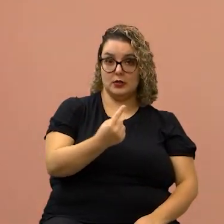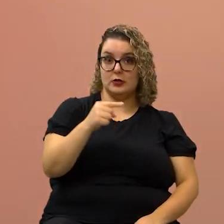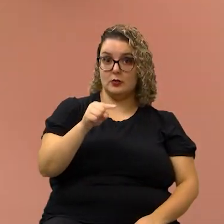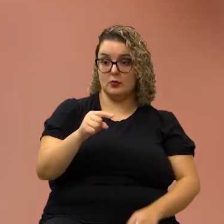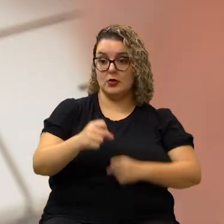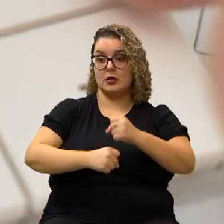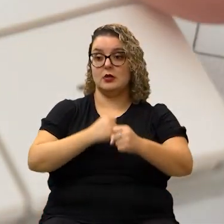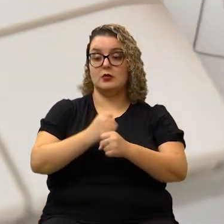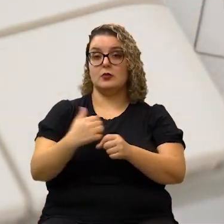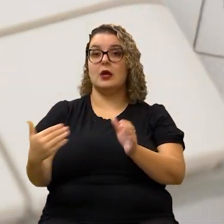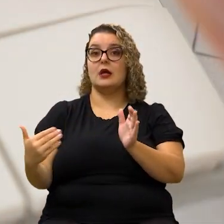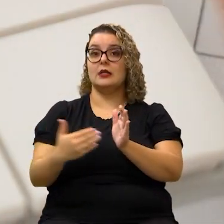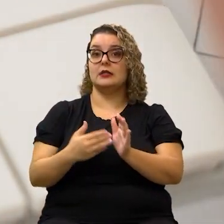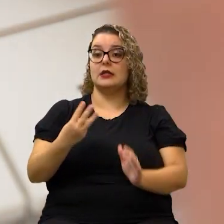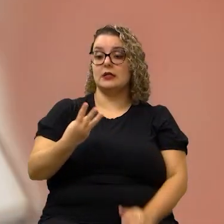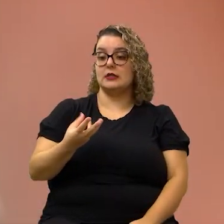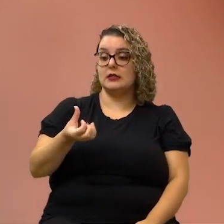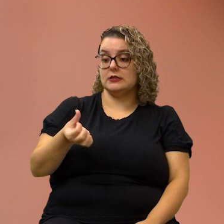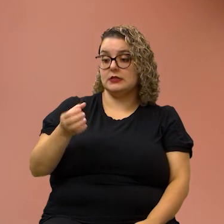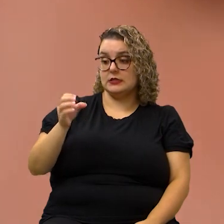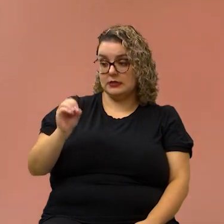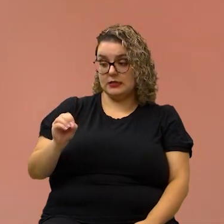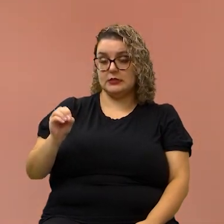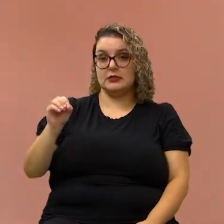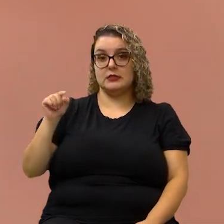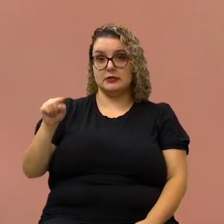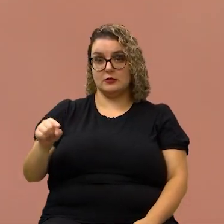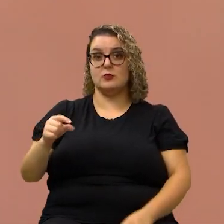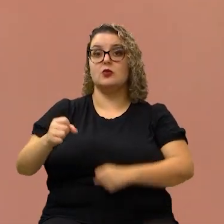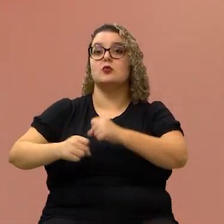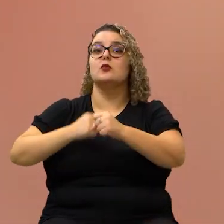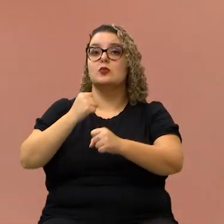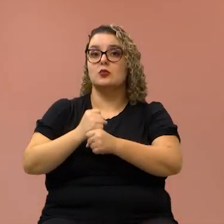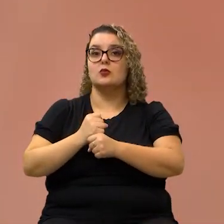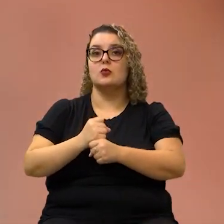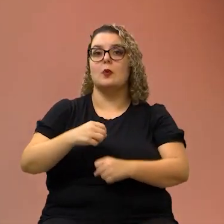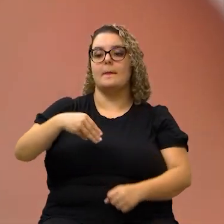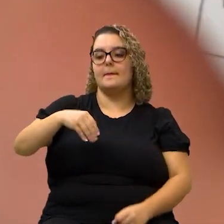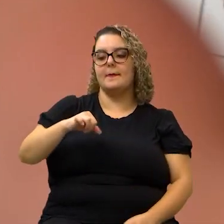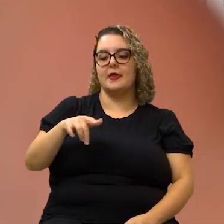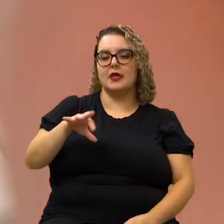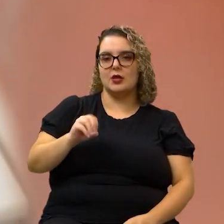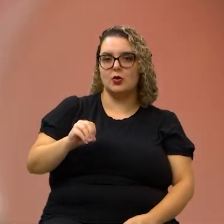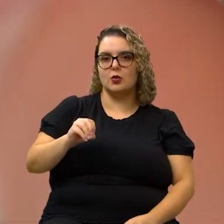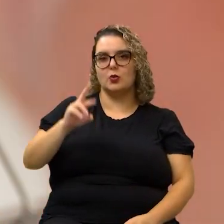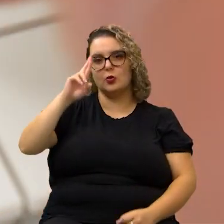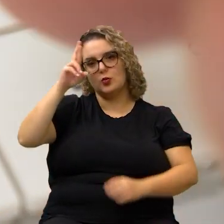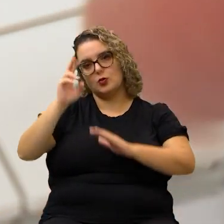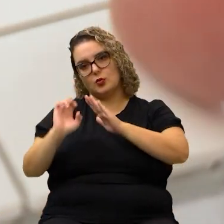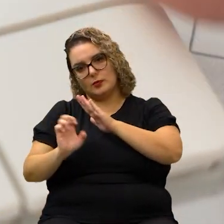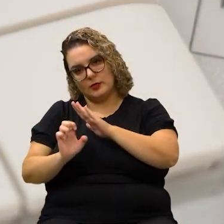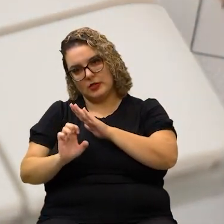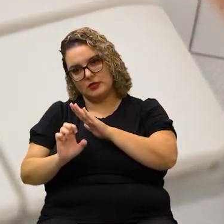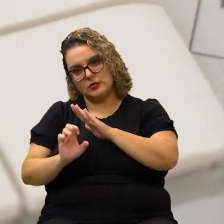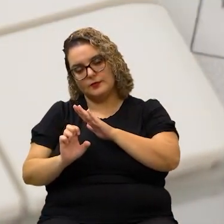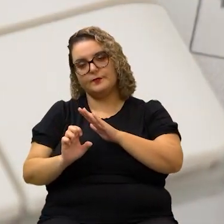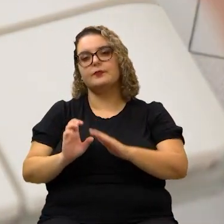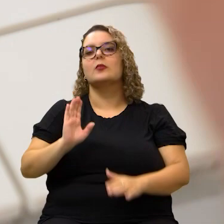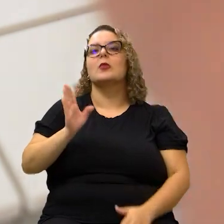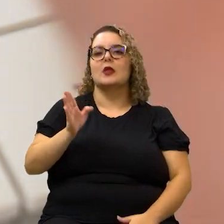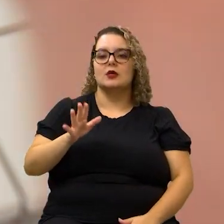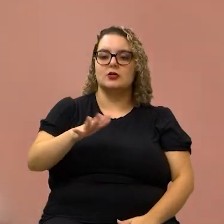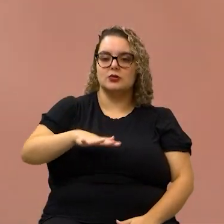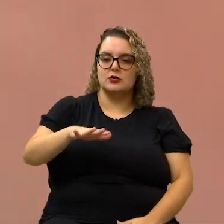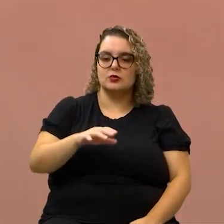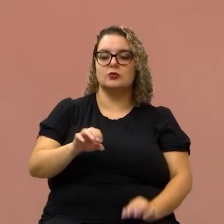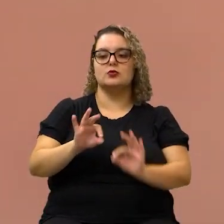mil ano e R$ 360 mil ano, nós temos o microempresário. Daí ele vai tributar já